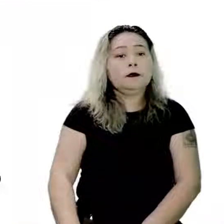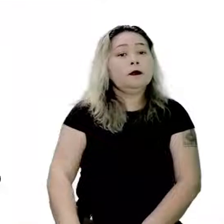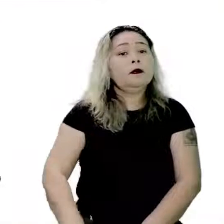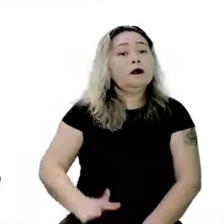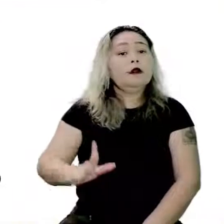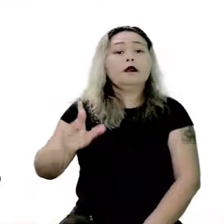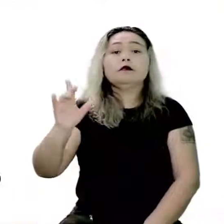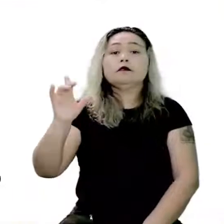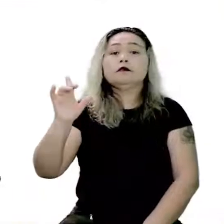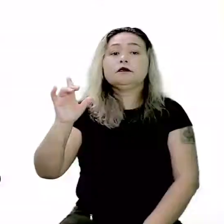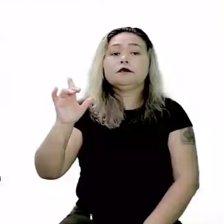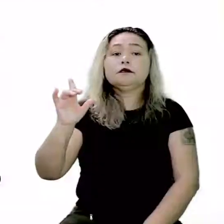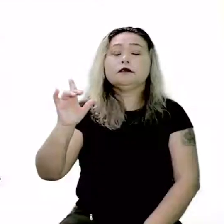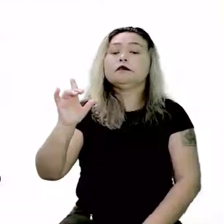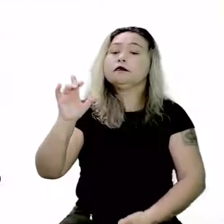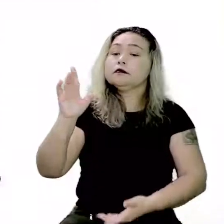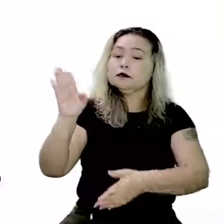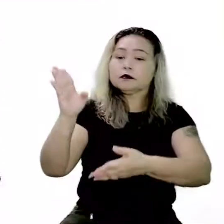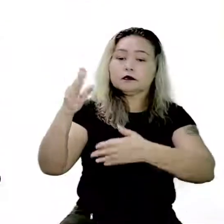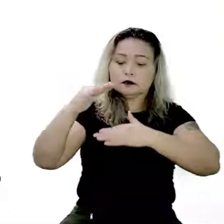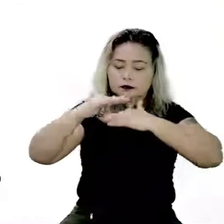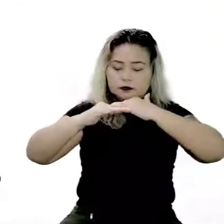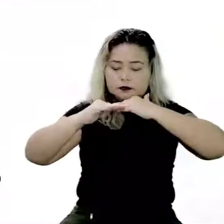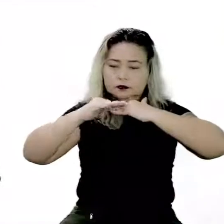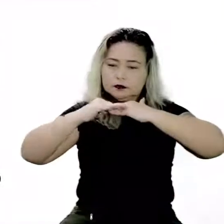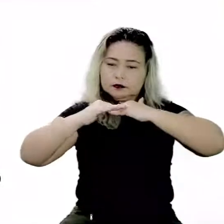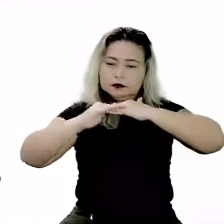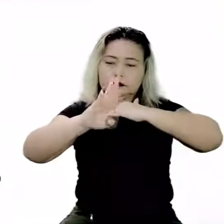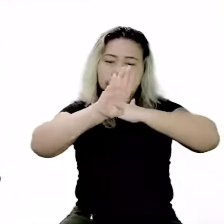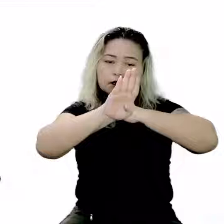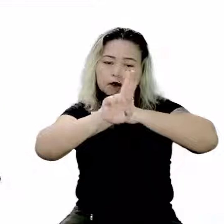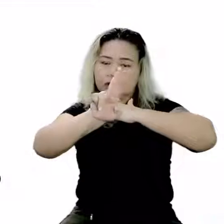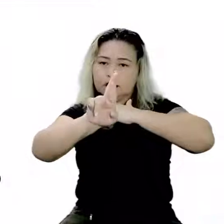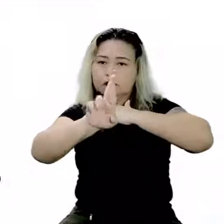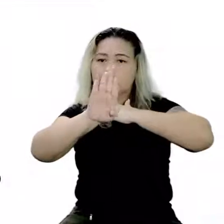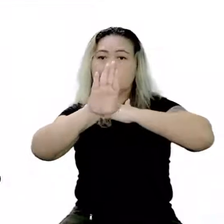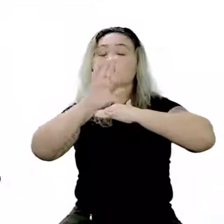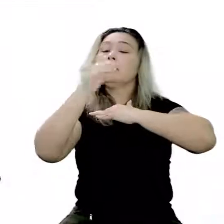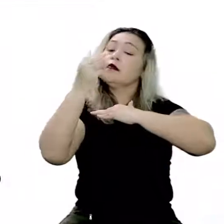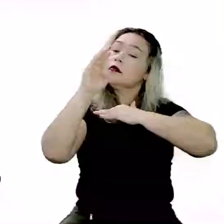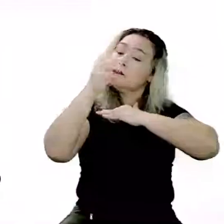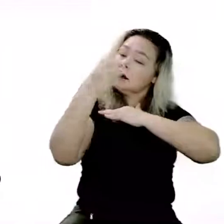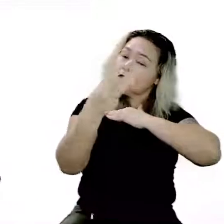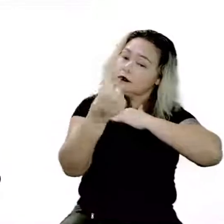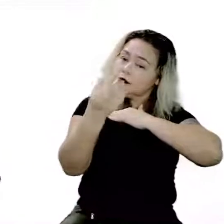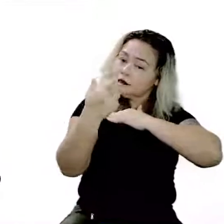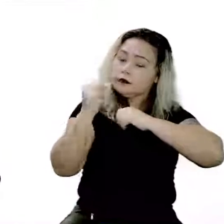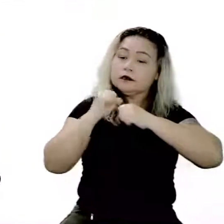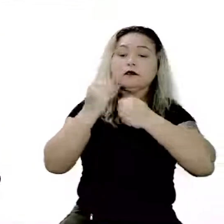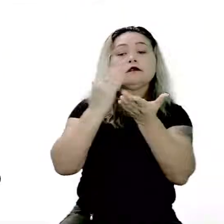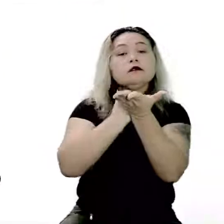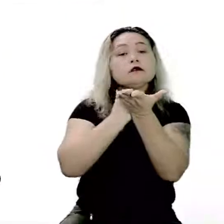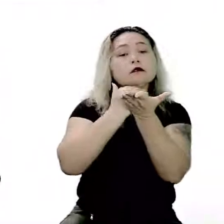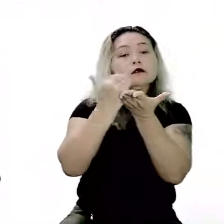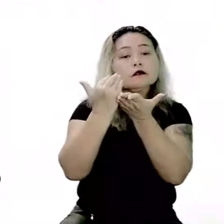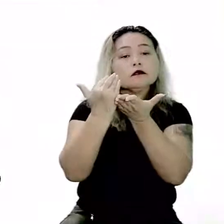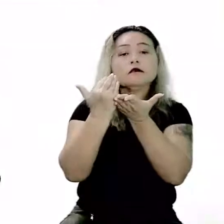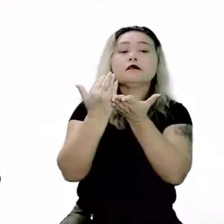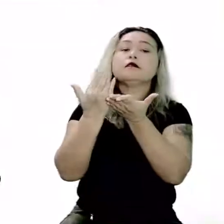A construção da 364, né, ela começou em 1961 pelo presidente